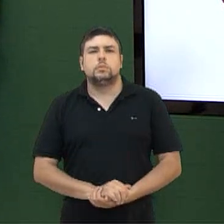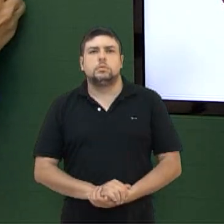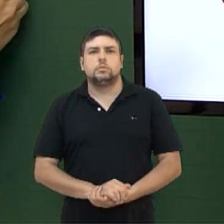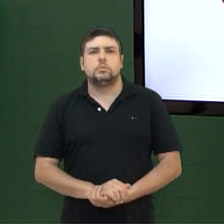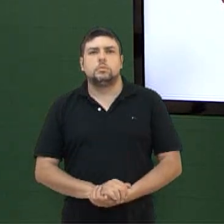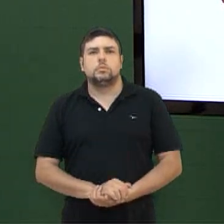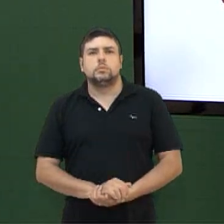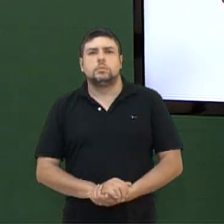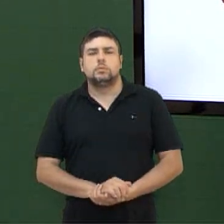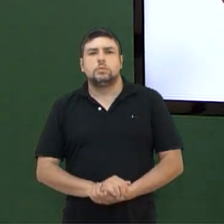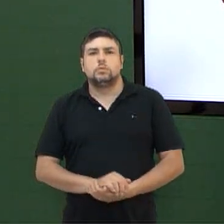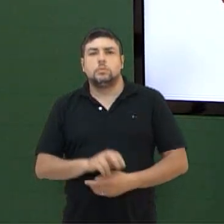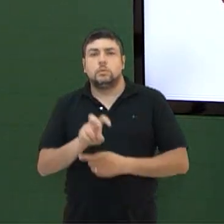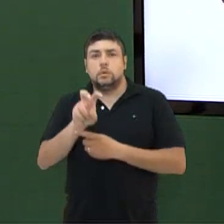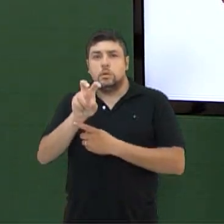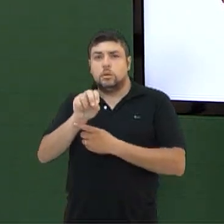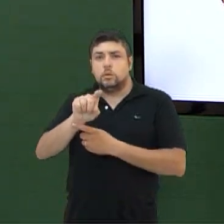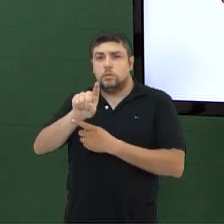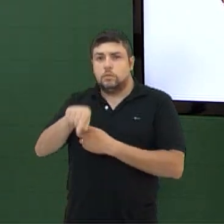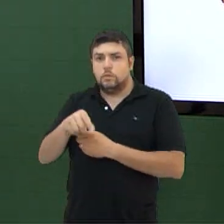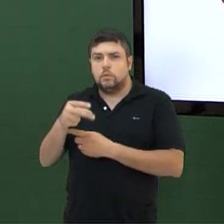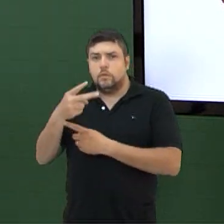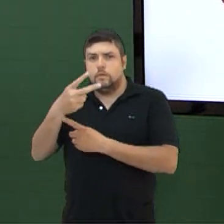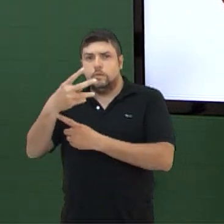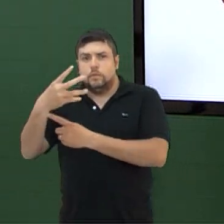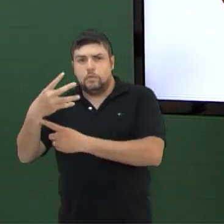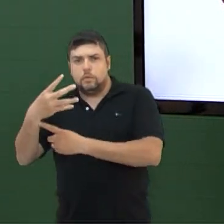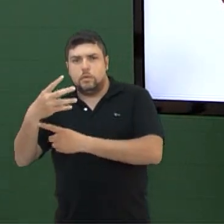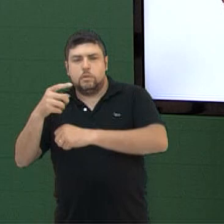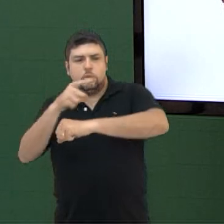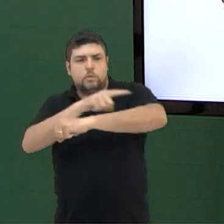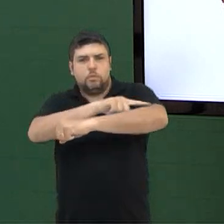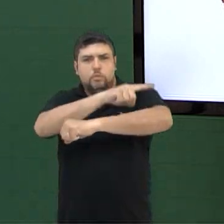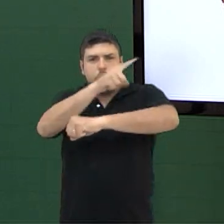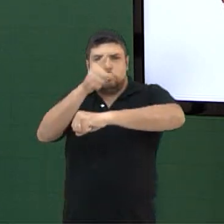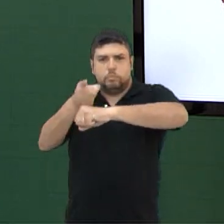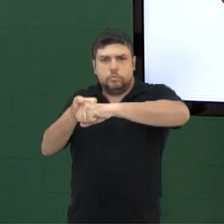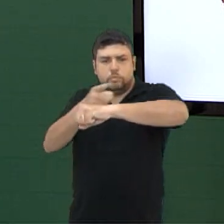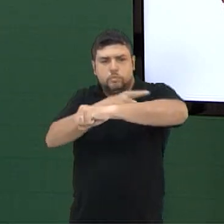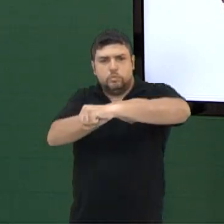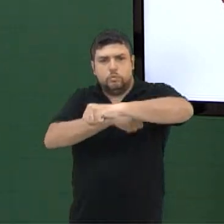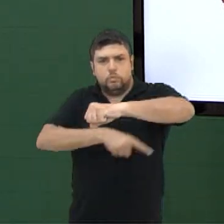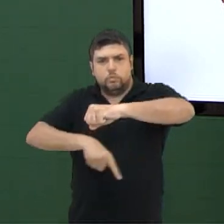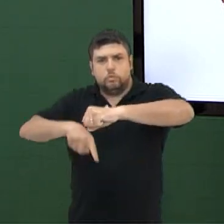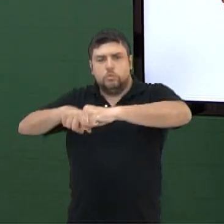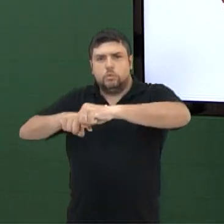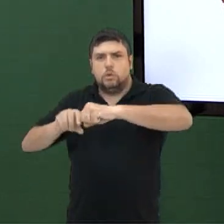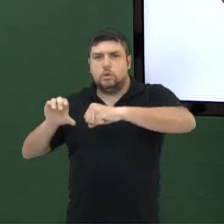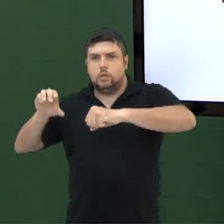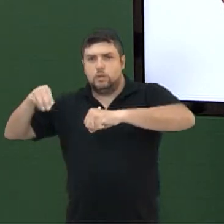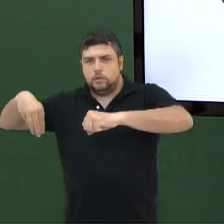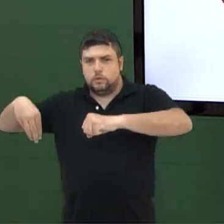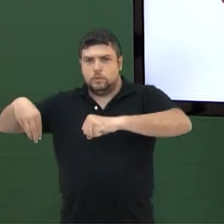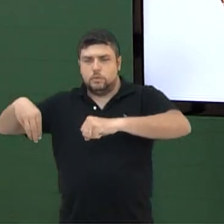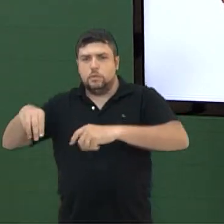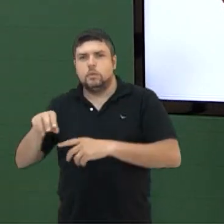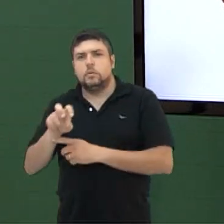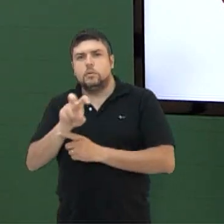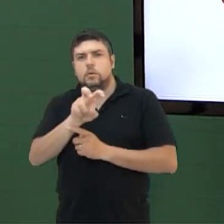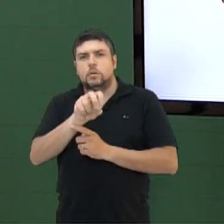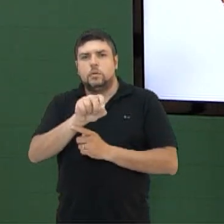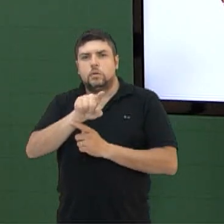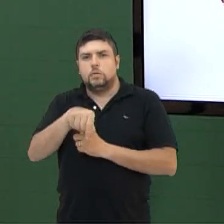50,24 é o comprimento, ok? 50,24 o quê? Centímetros, certo? A nossa distância aqui está em